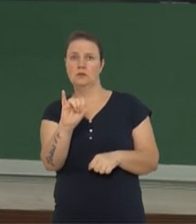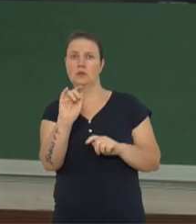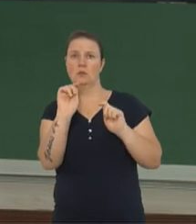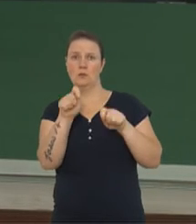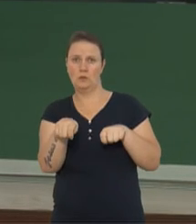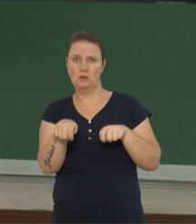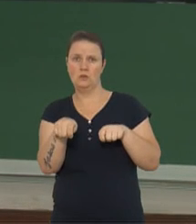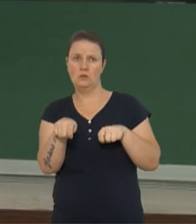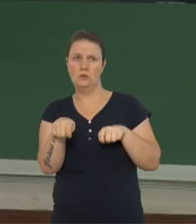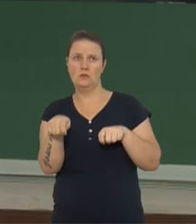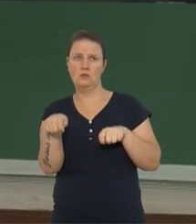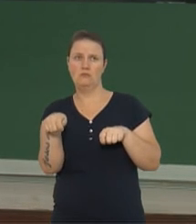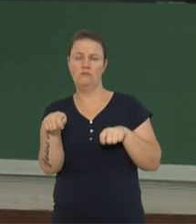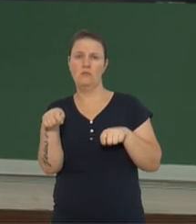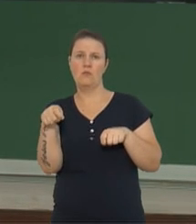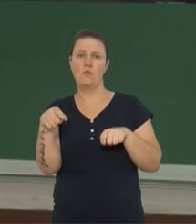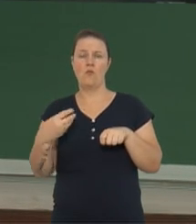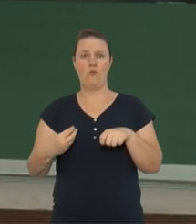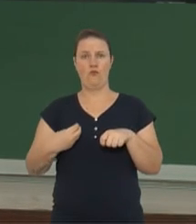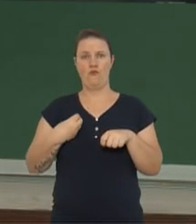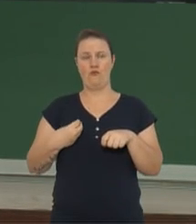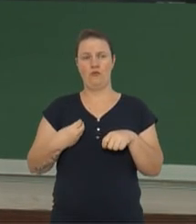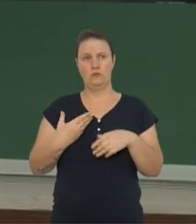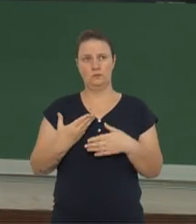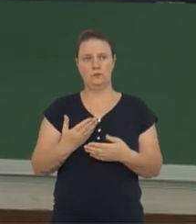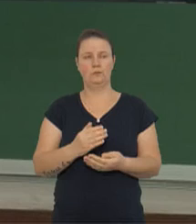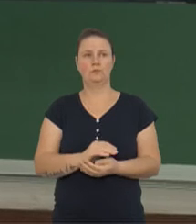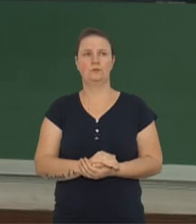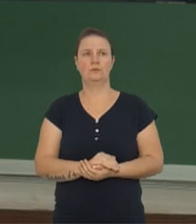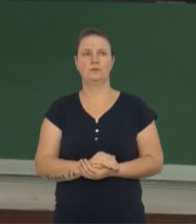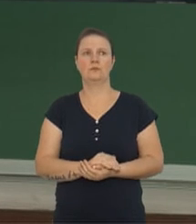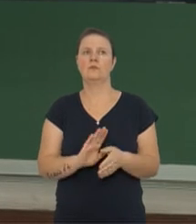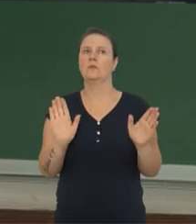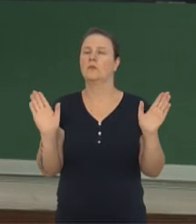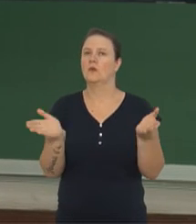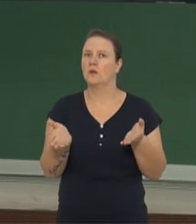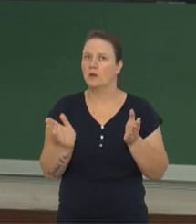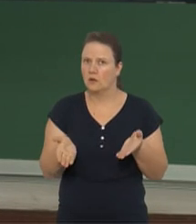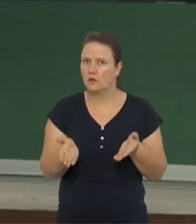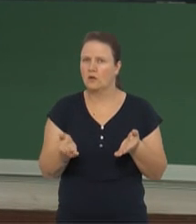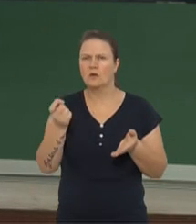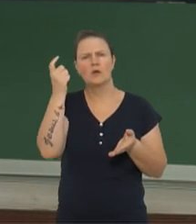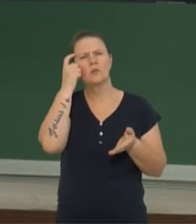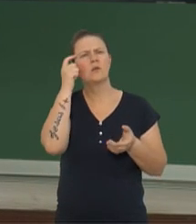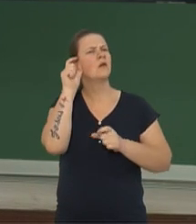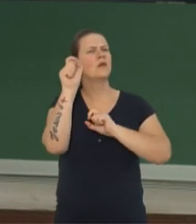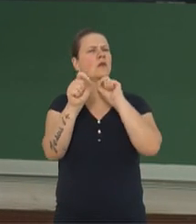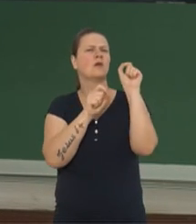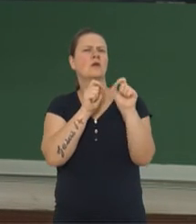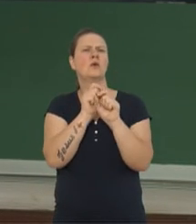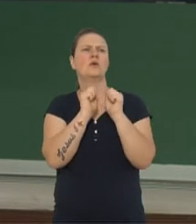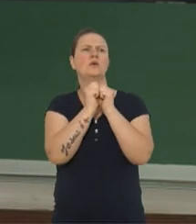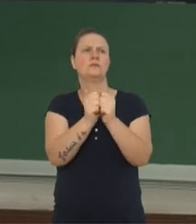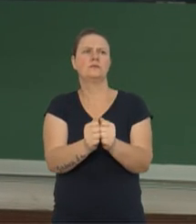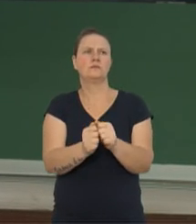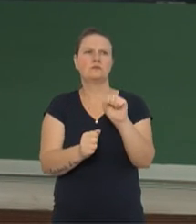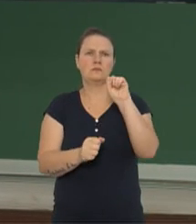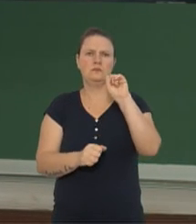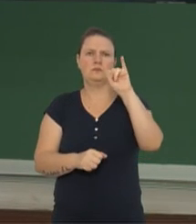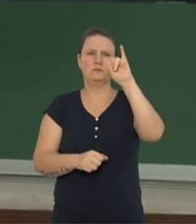de afirmação que levaria a acentuação. De acordo? Então, o que pensamos juntos aqui?